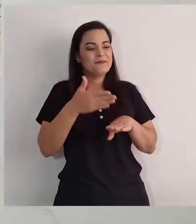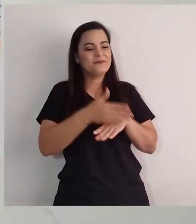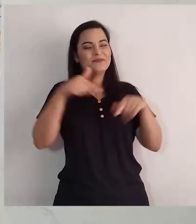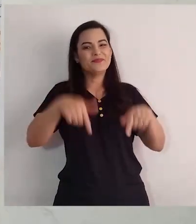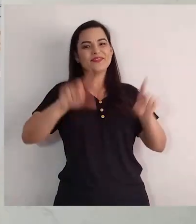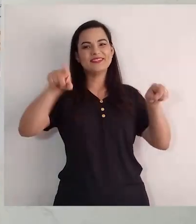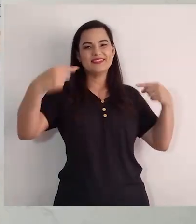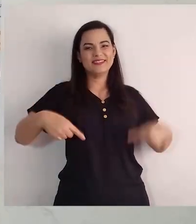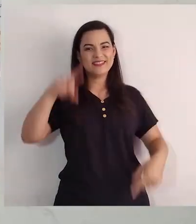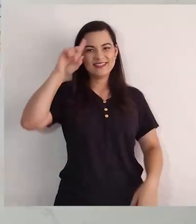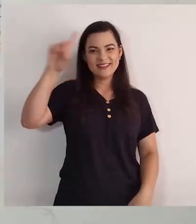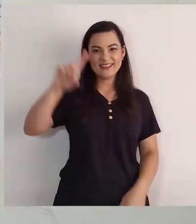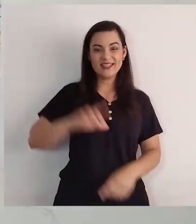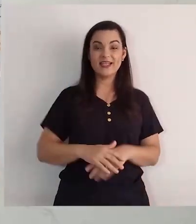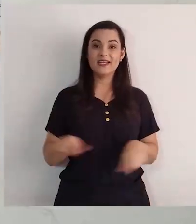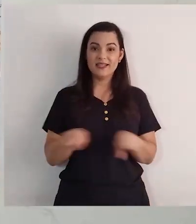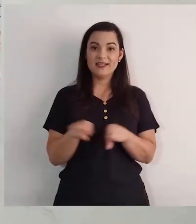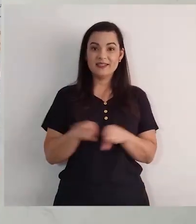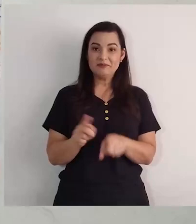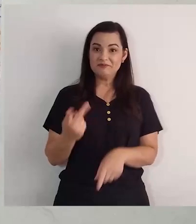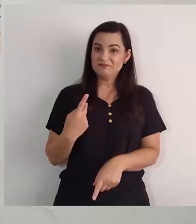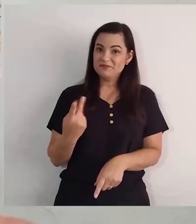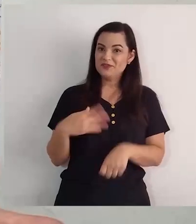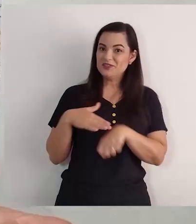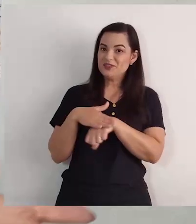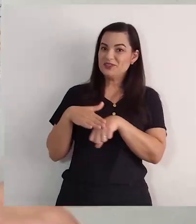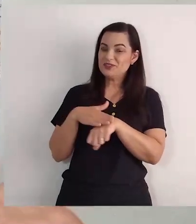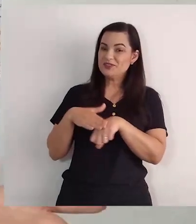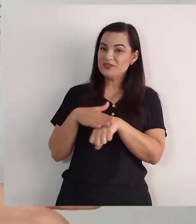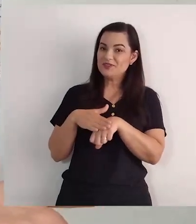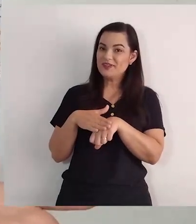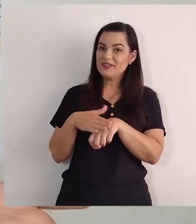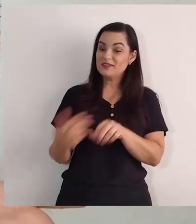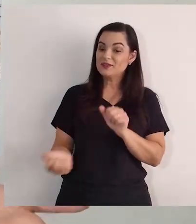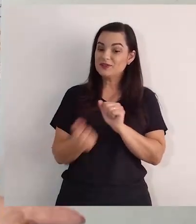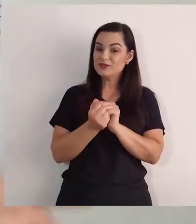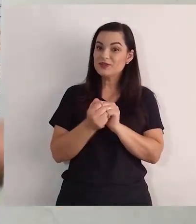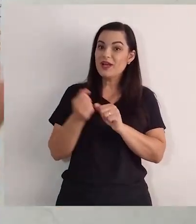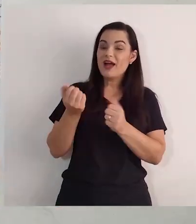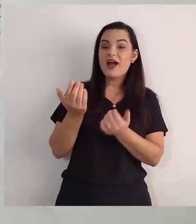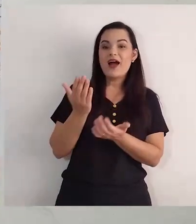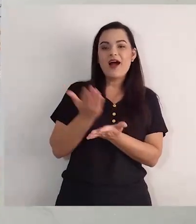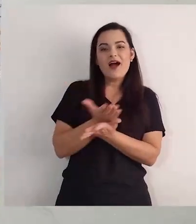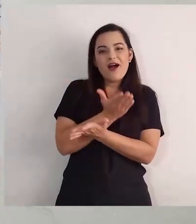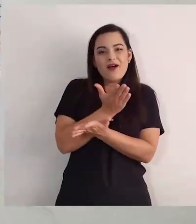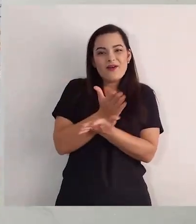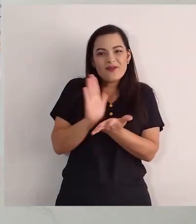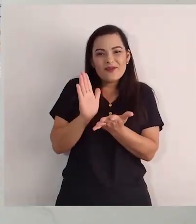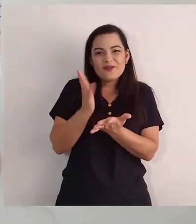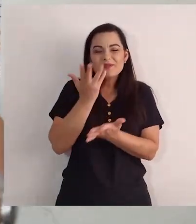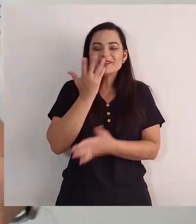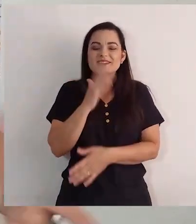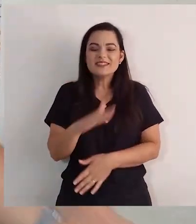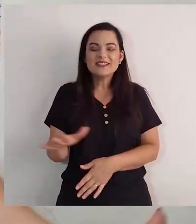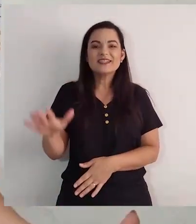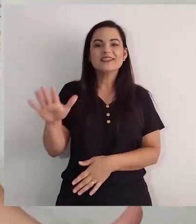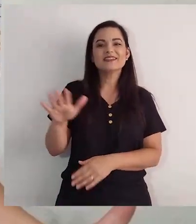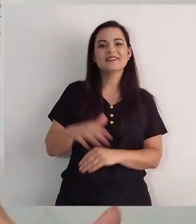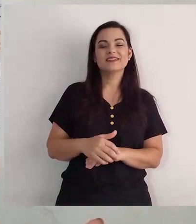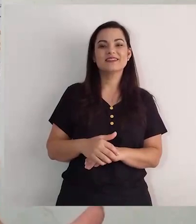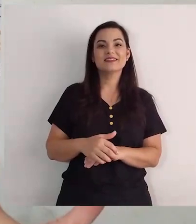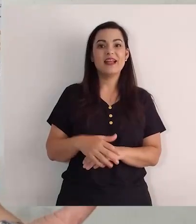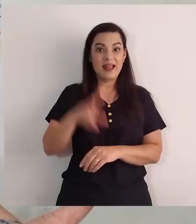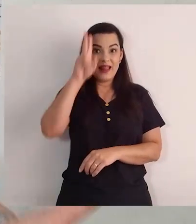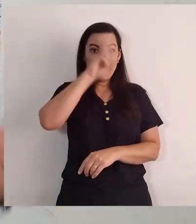E vamos conversar com algumas crianças. Aquela proposta lá de receber